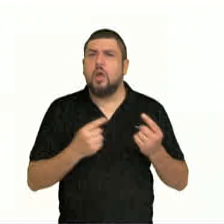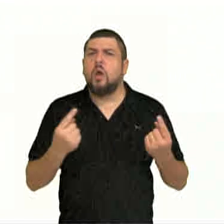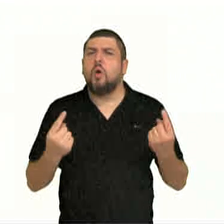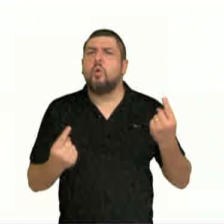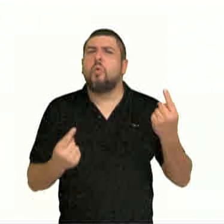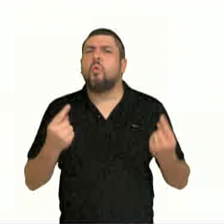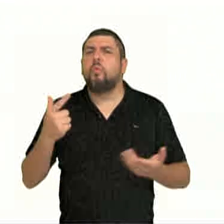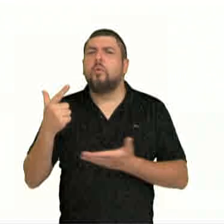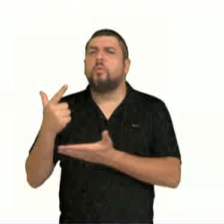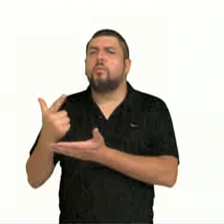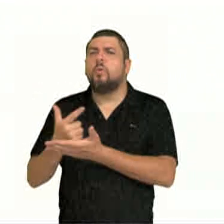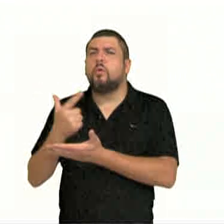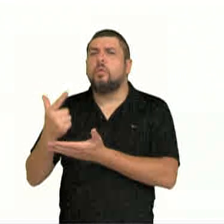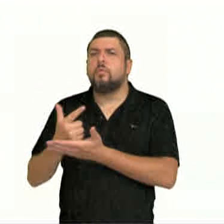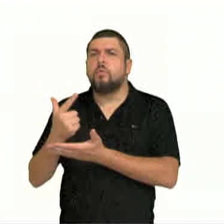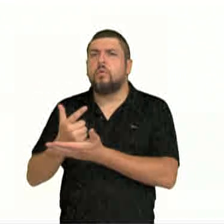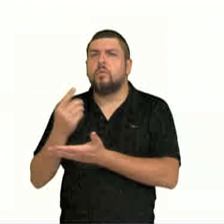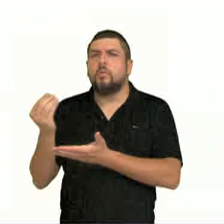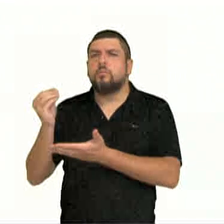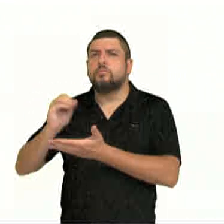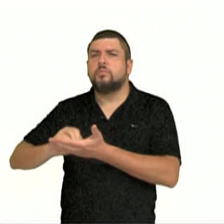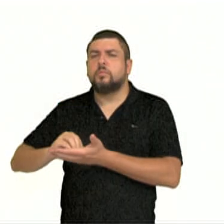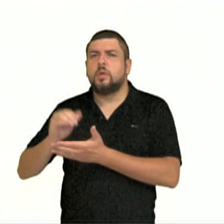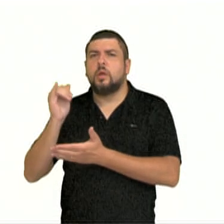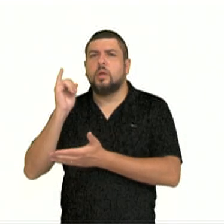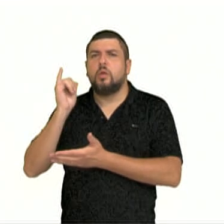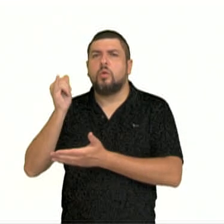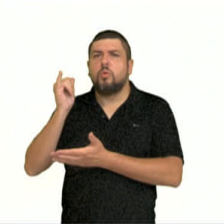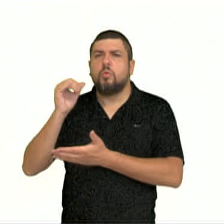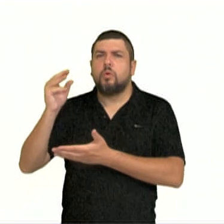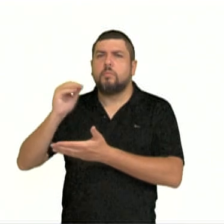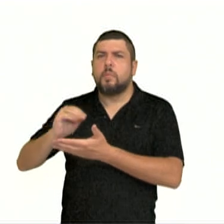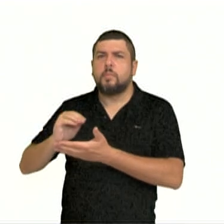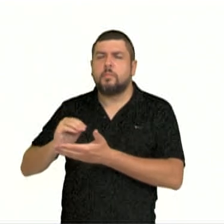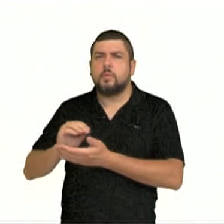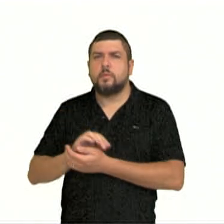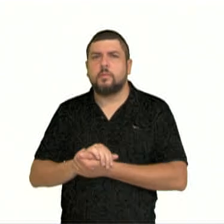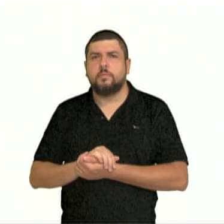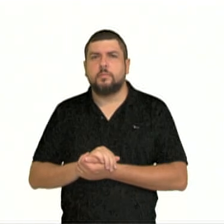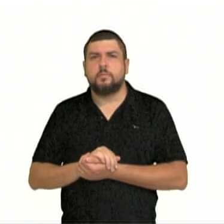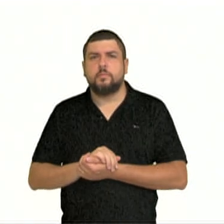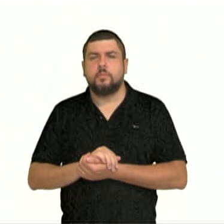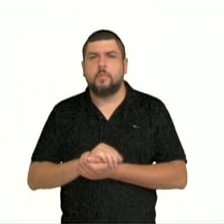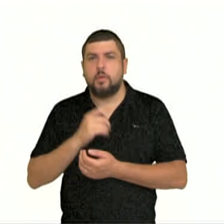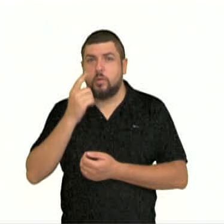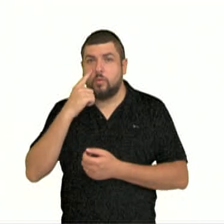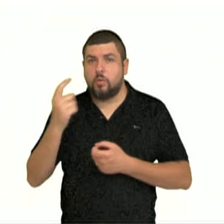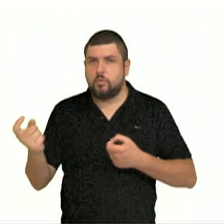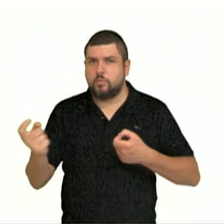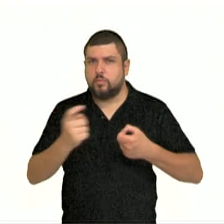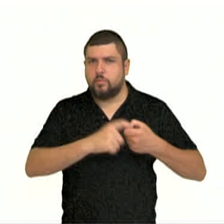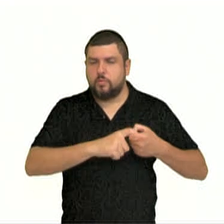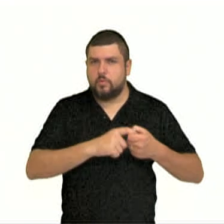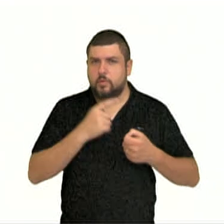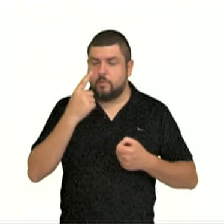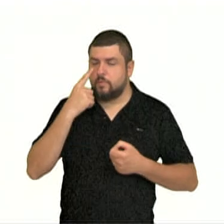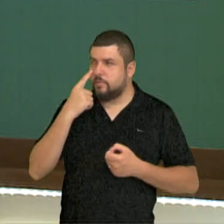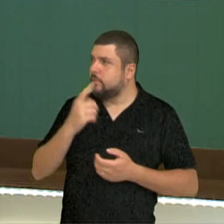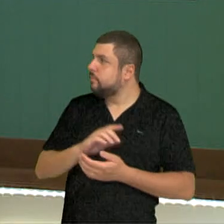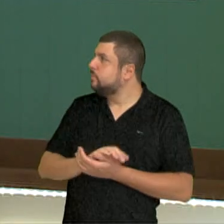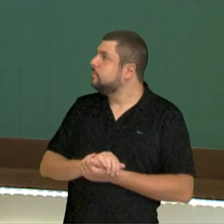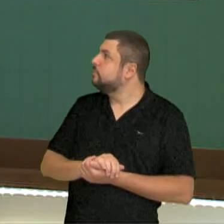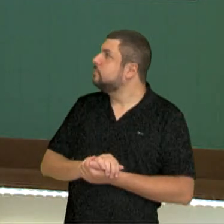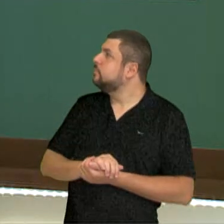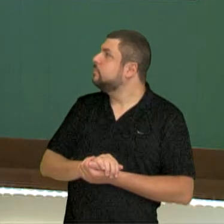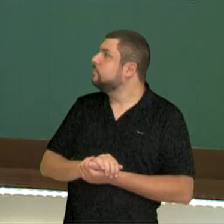foi publicado. Ele diz isso. Ó, retomemos o início da resenha aqui, ó. Vou conferir contigo para que você